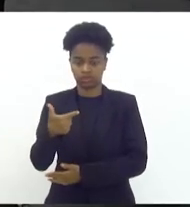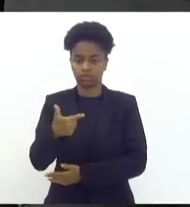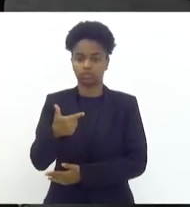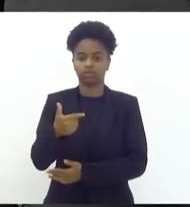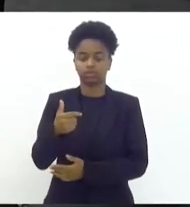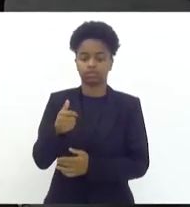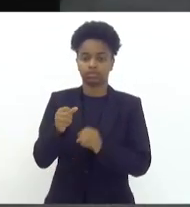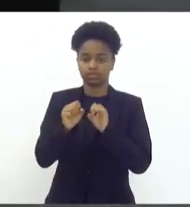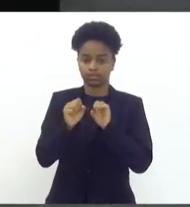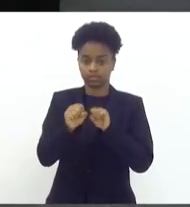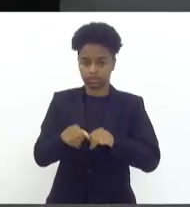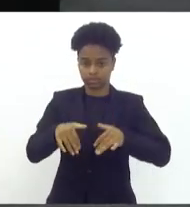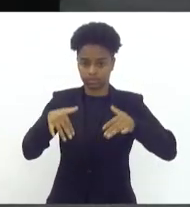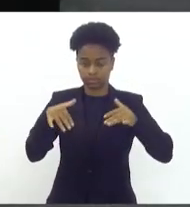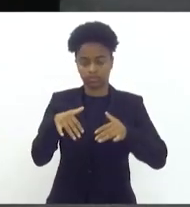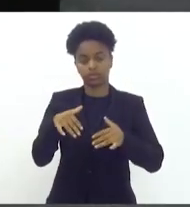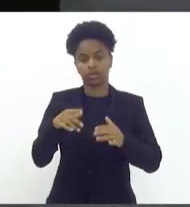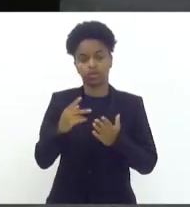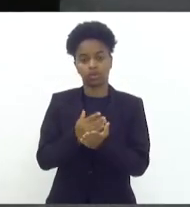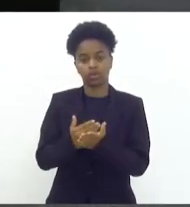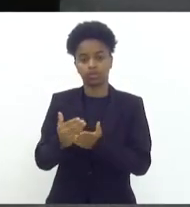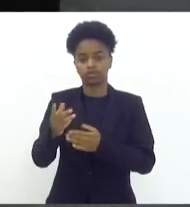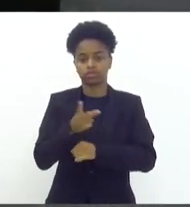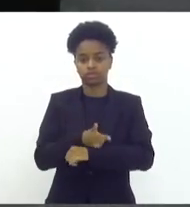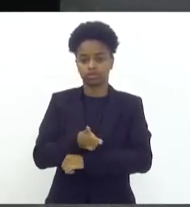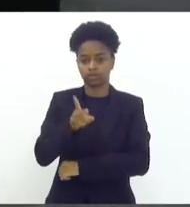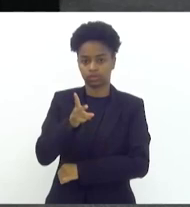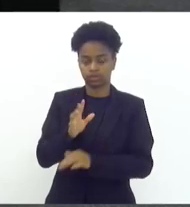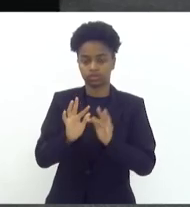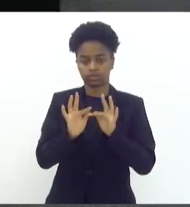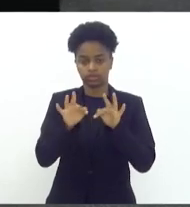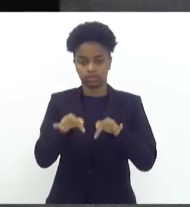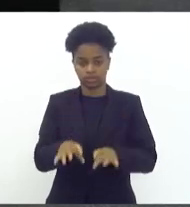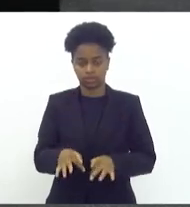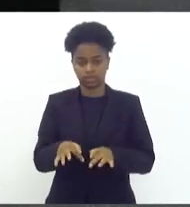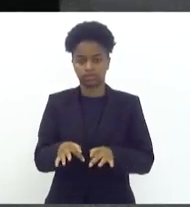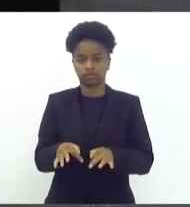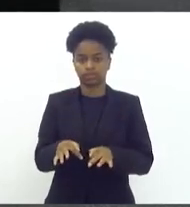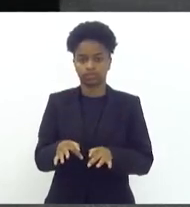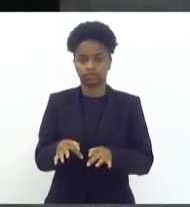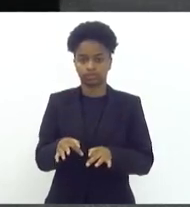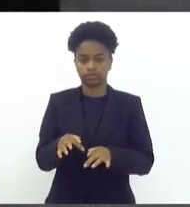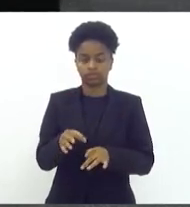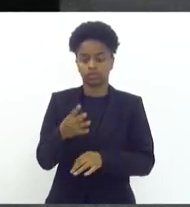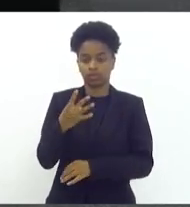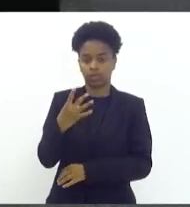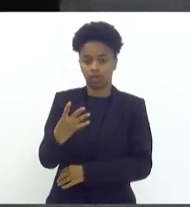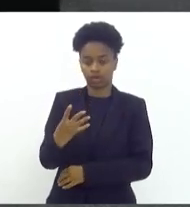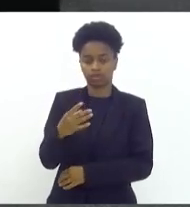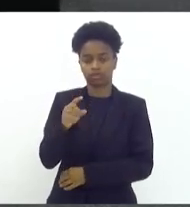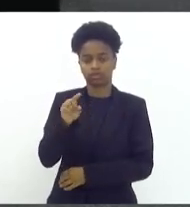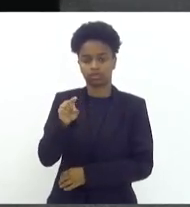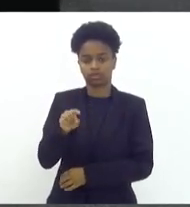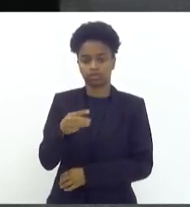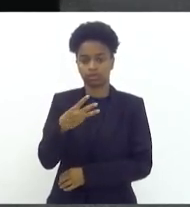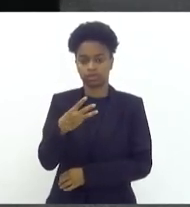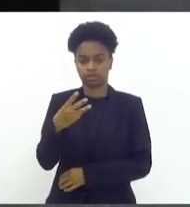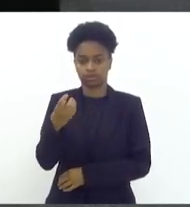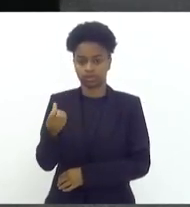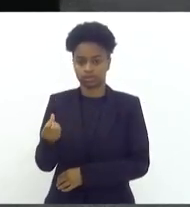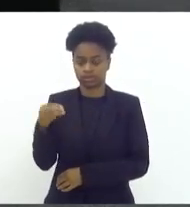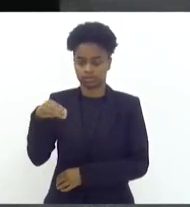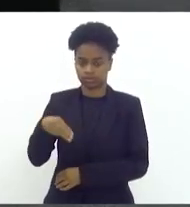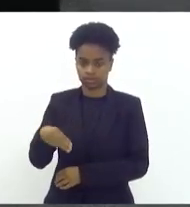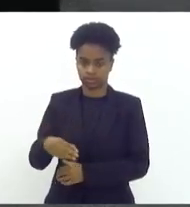sessão ordinária iniciadas 14 horas e encerrou-se às 16 horas e 36